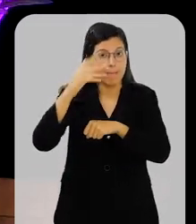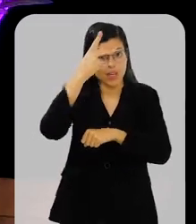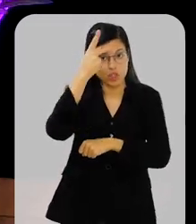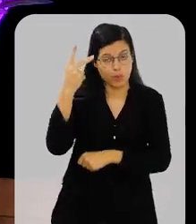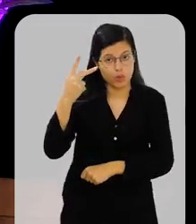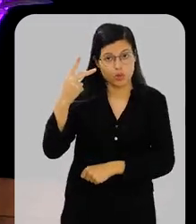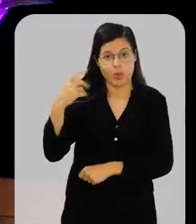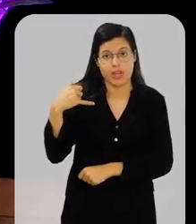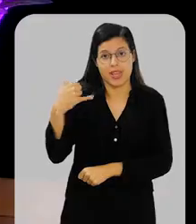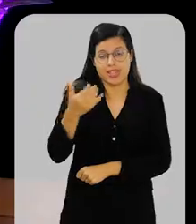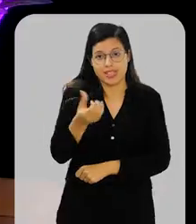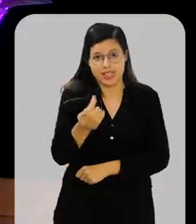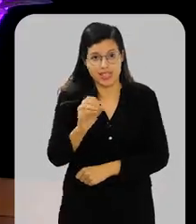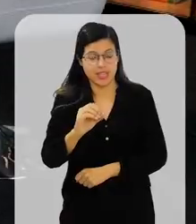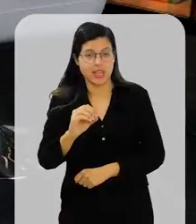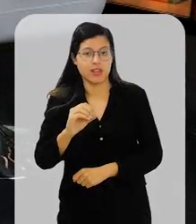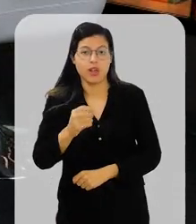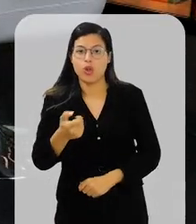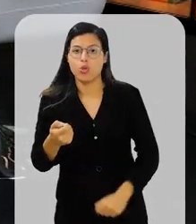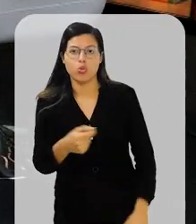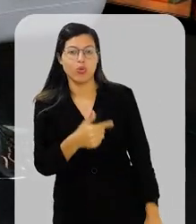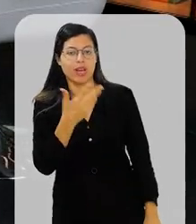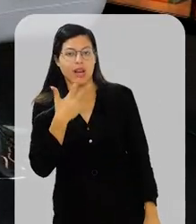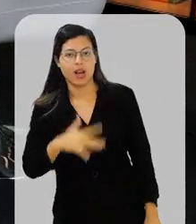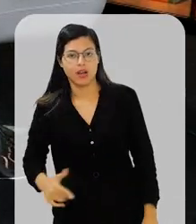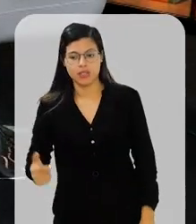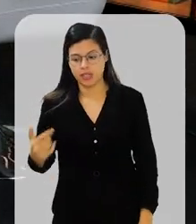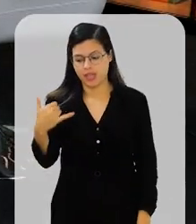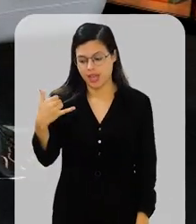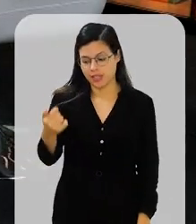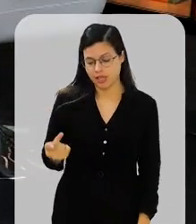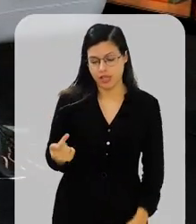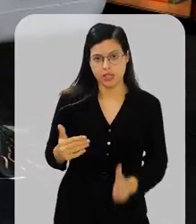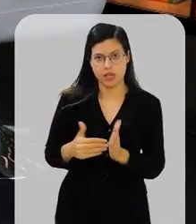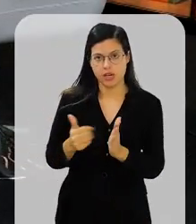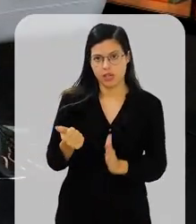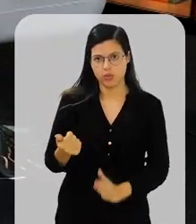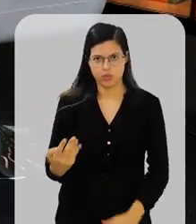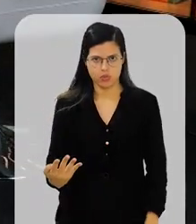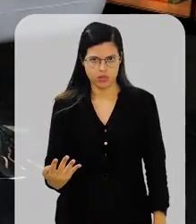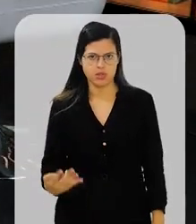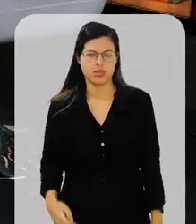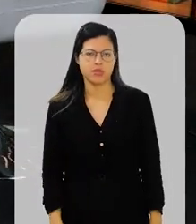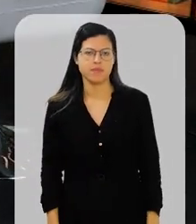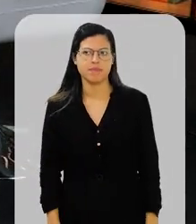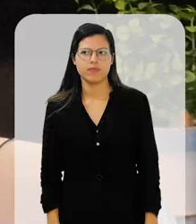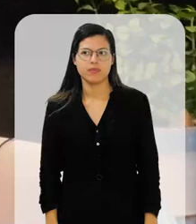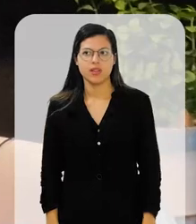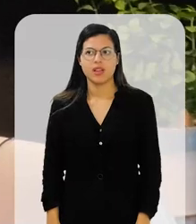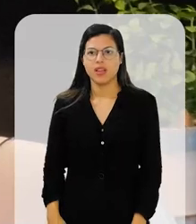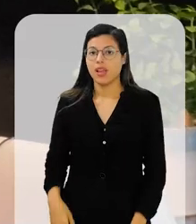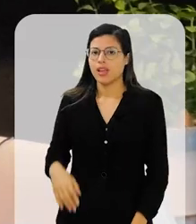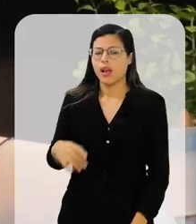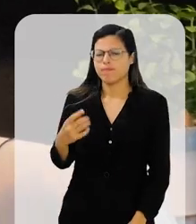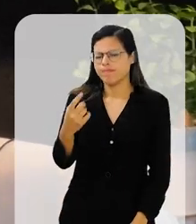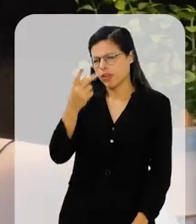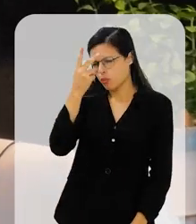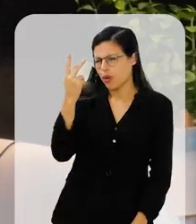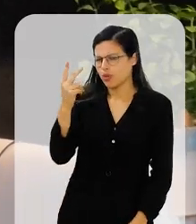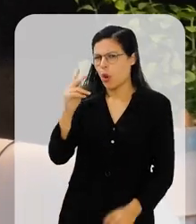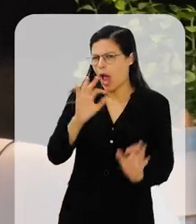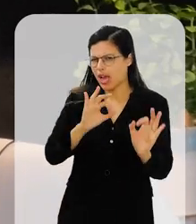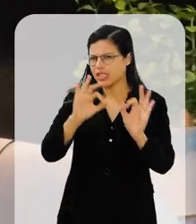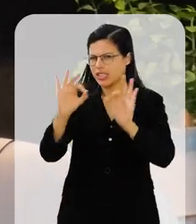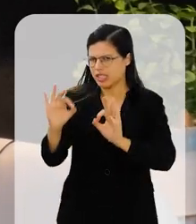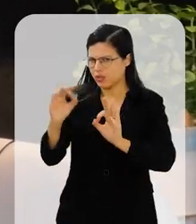etária. Nós teremos mais pessoas de 60 anos do que crianças de 7 a 14. Será que quem está nos assistindo sabia disso